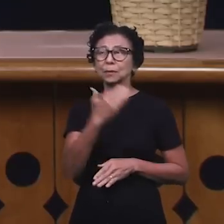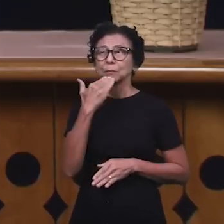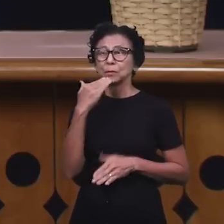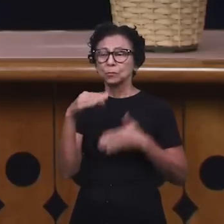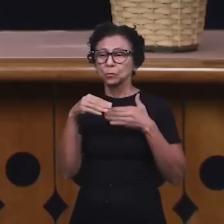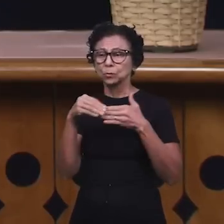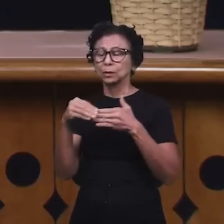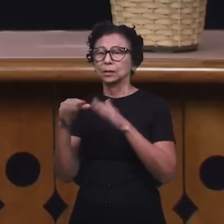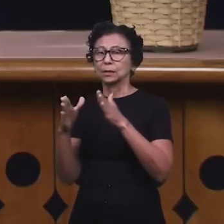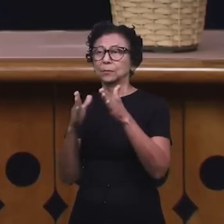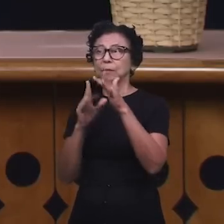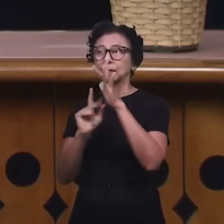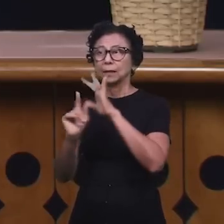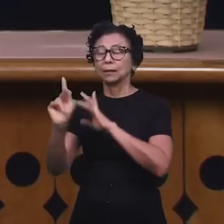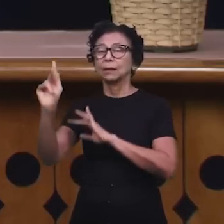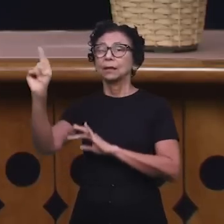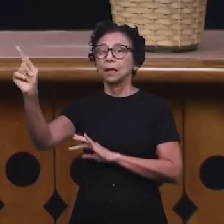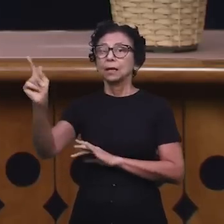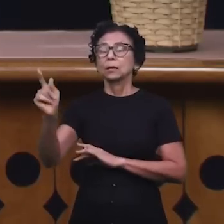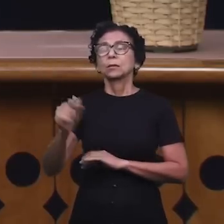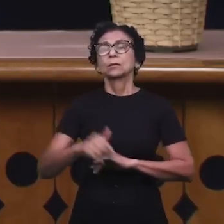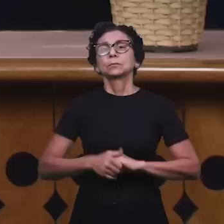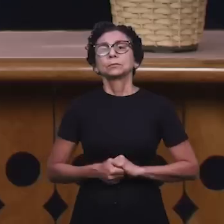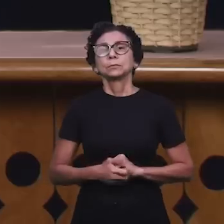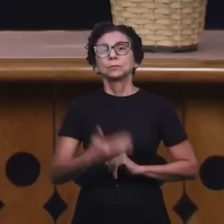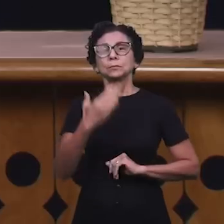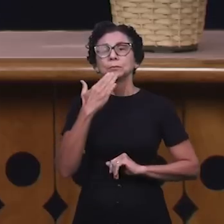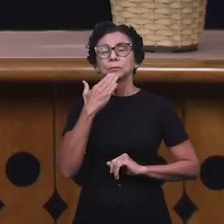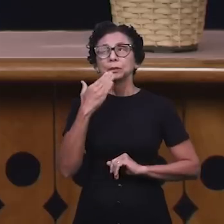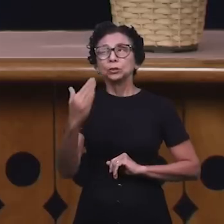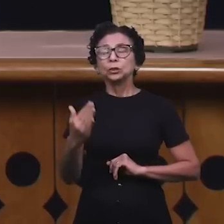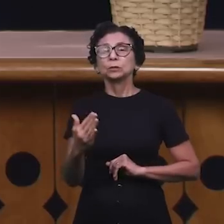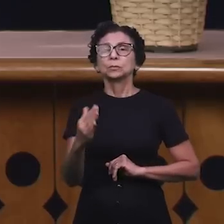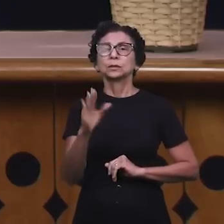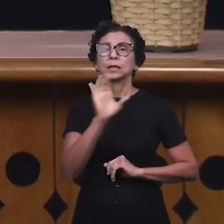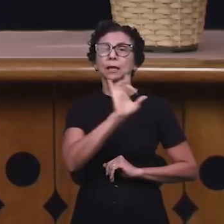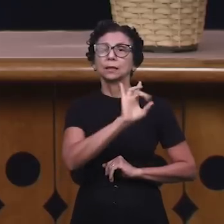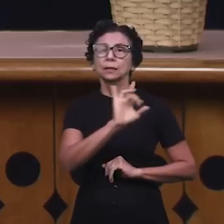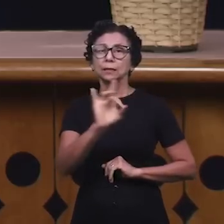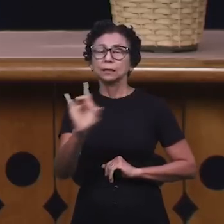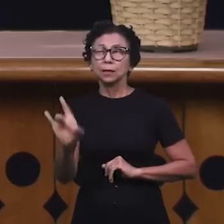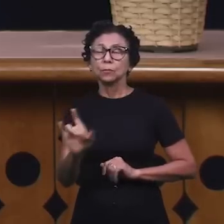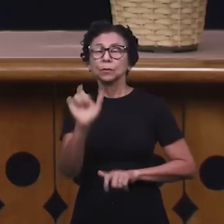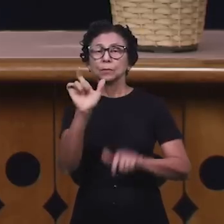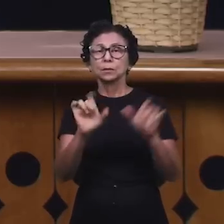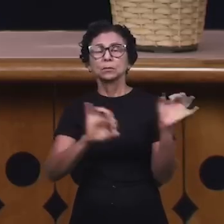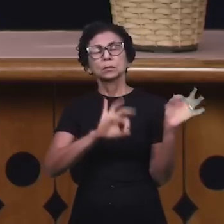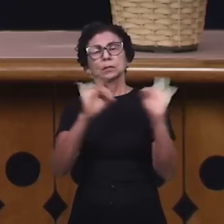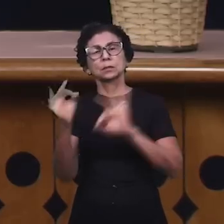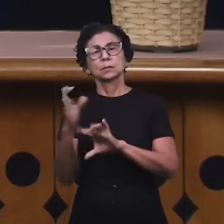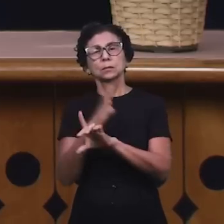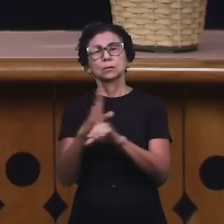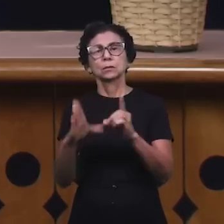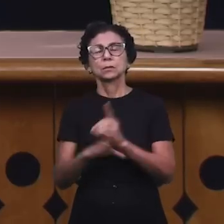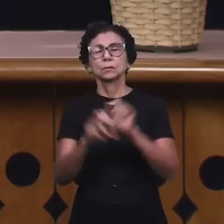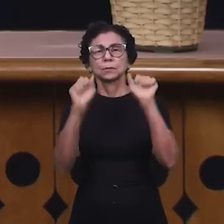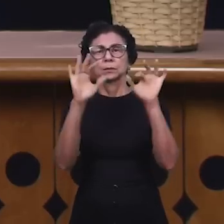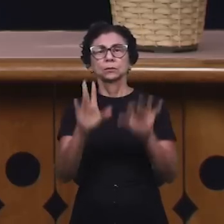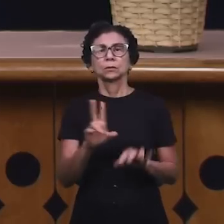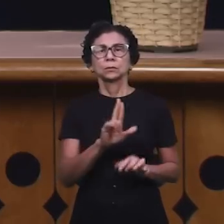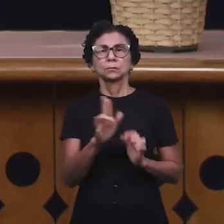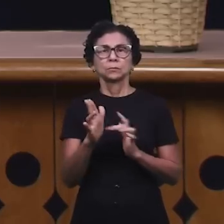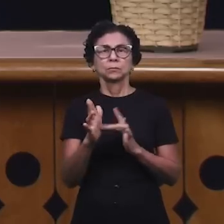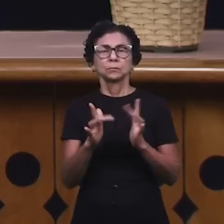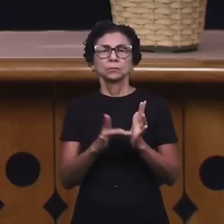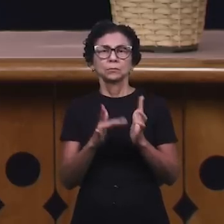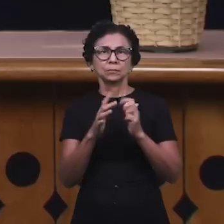teu caminho de vida eterna. Pedimos uma bênção a todos aqueles que participam deste culto, em nome